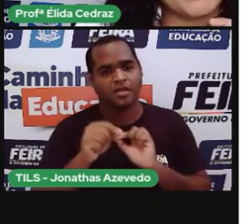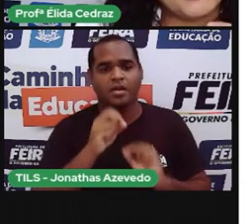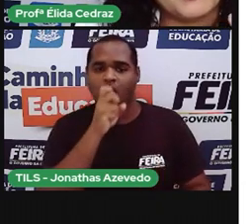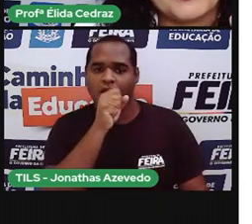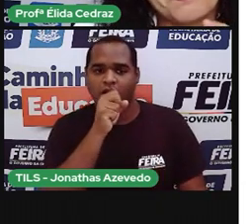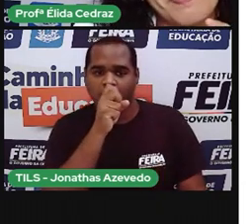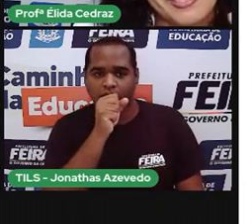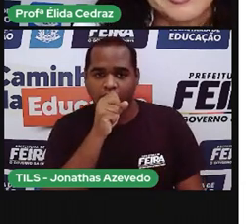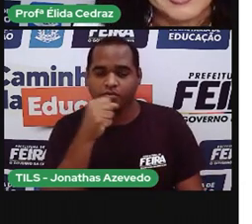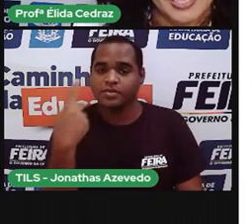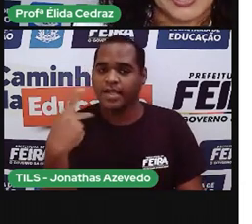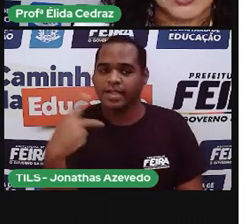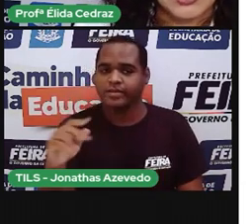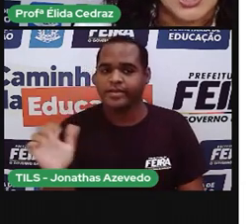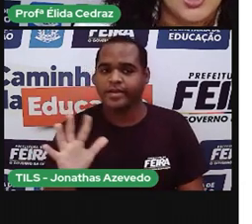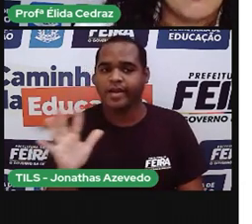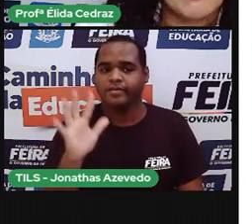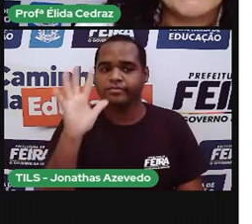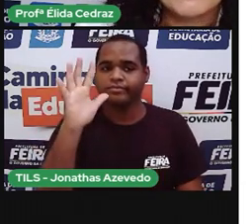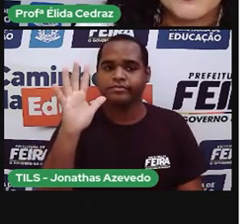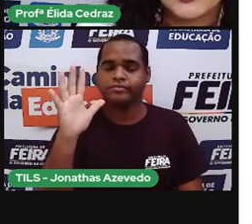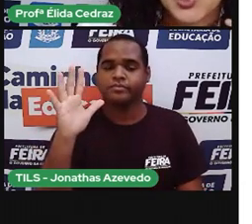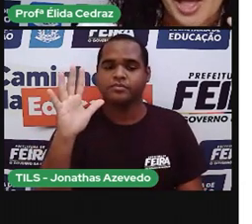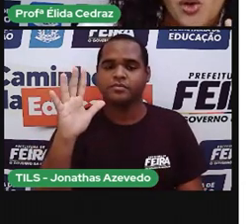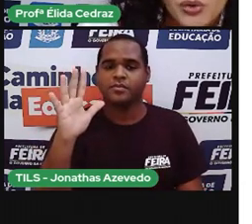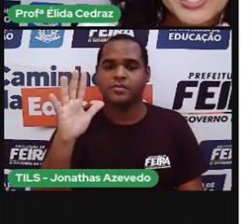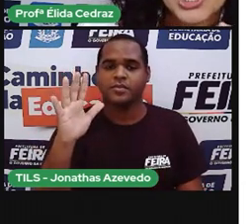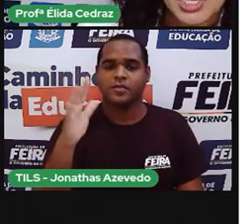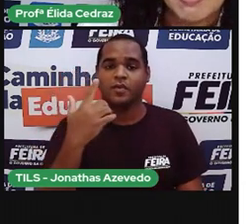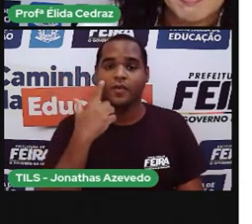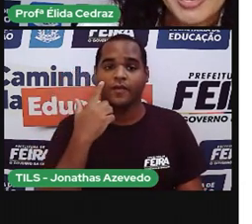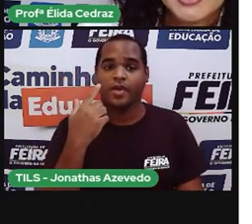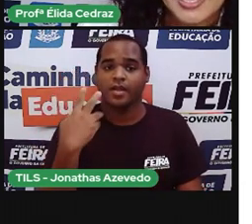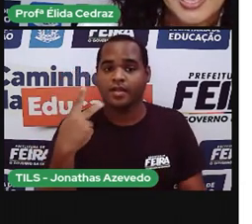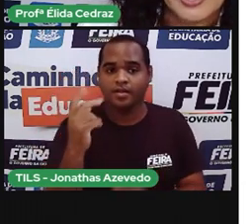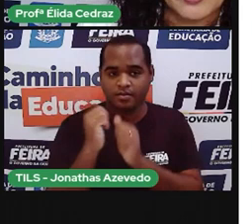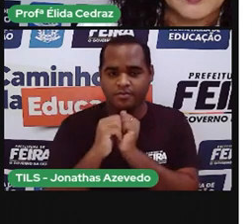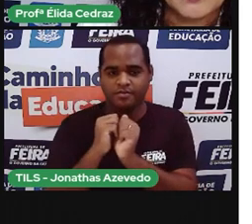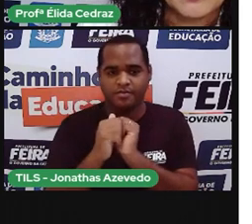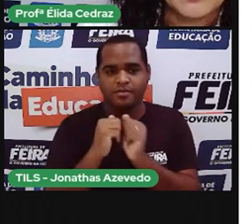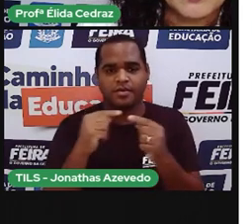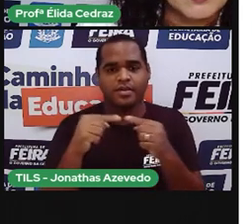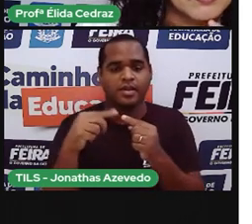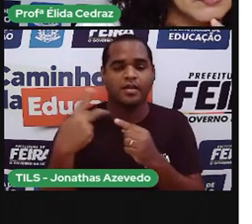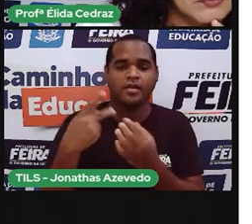os produtos mais caros. Vamos ver onde o arroz estava mais caro?